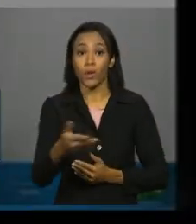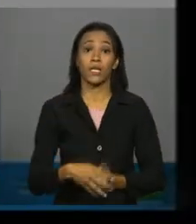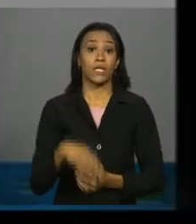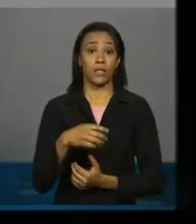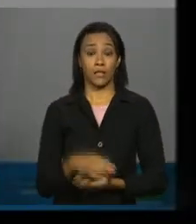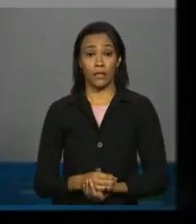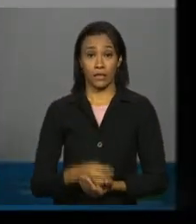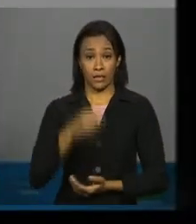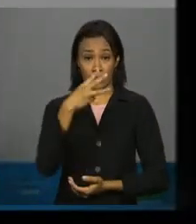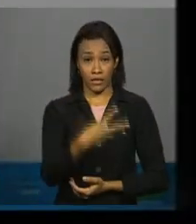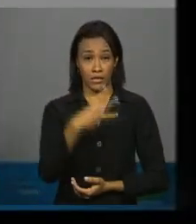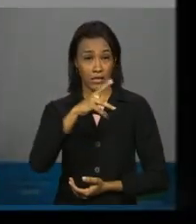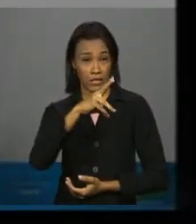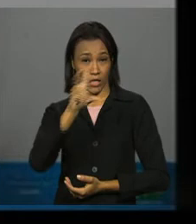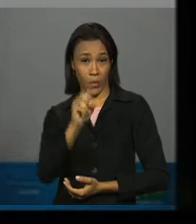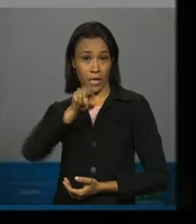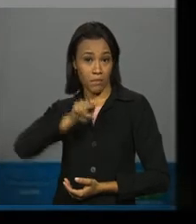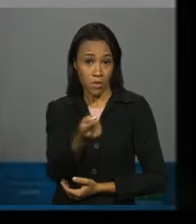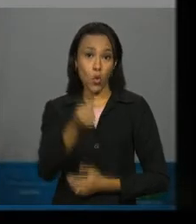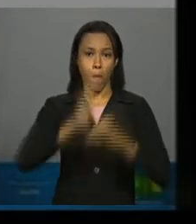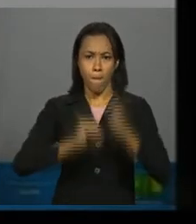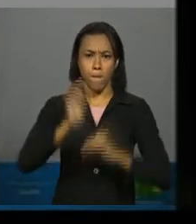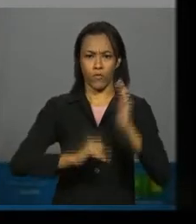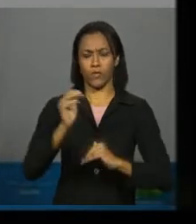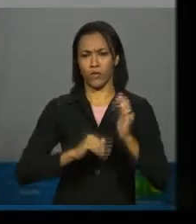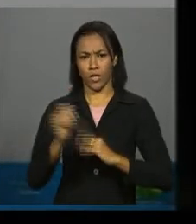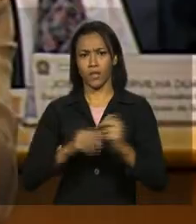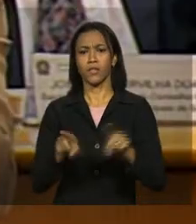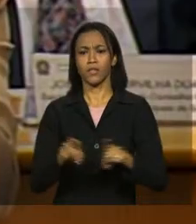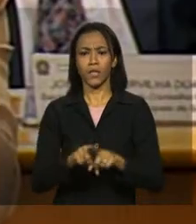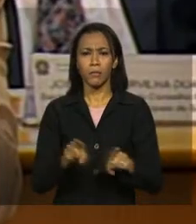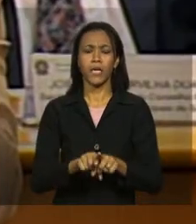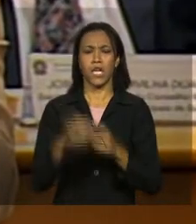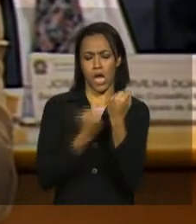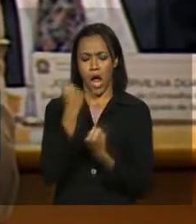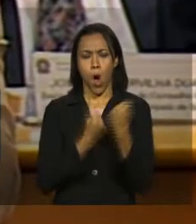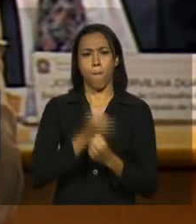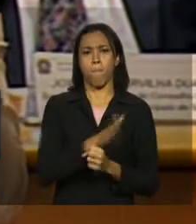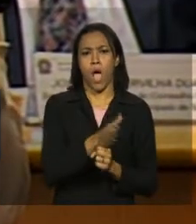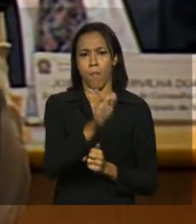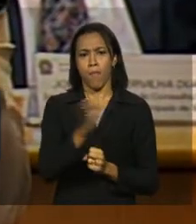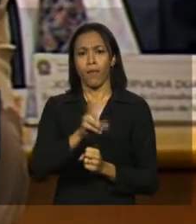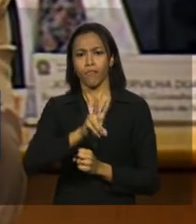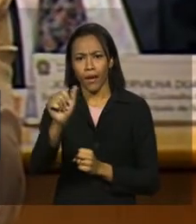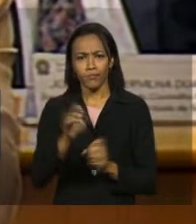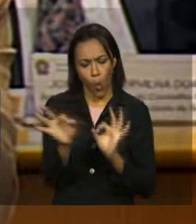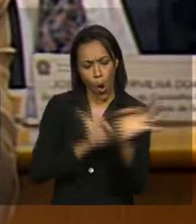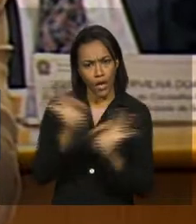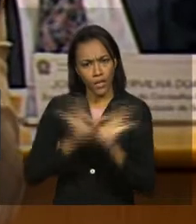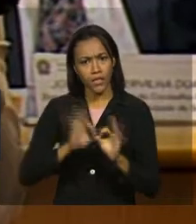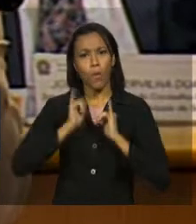350.000 mil profissionais e utilização de 42 Mil veículos mostrando a complexidade de que é um